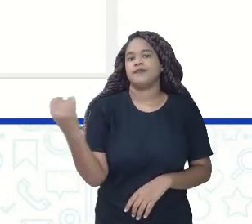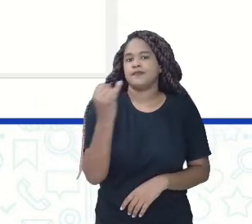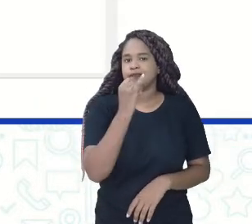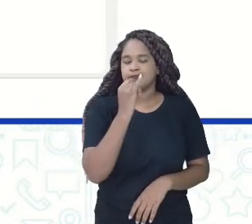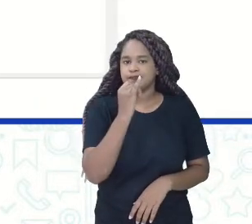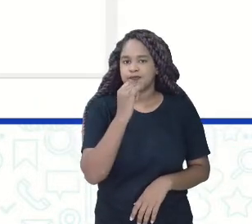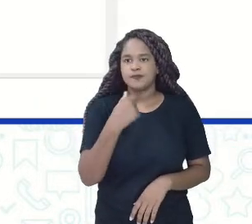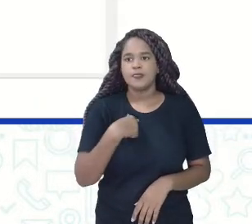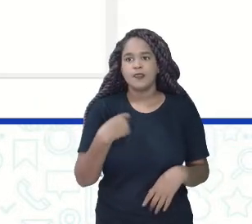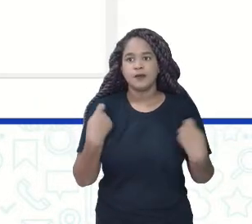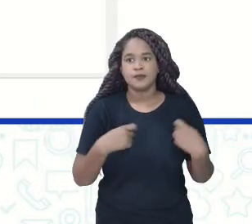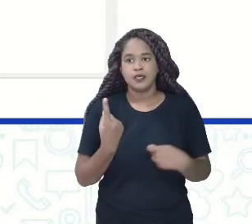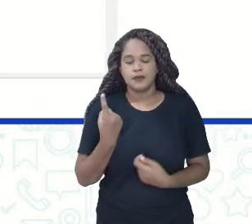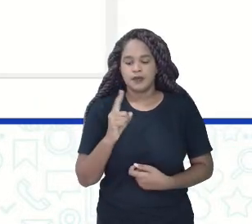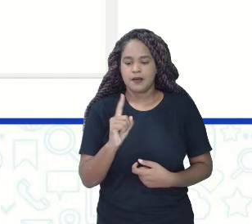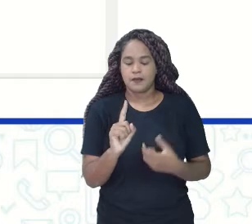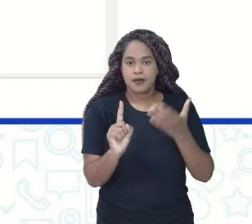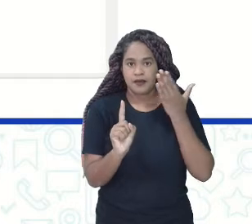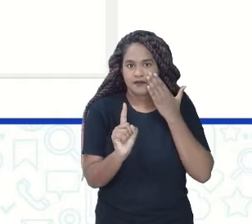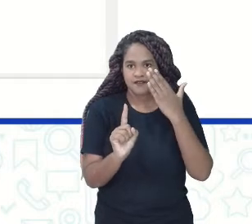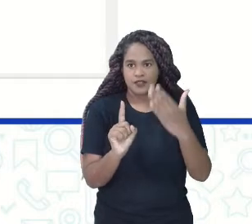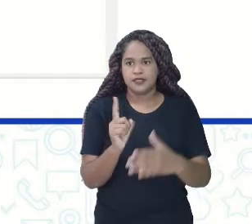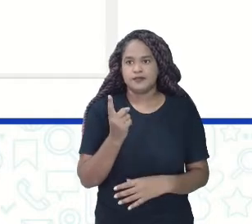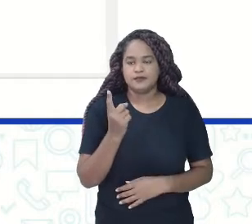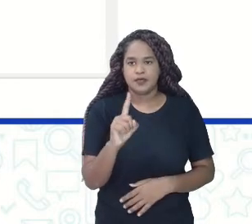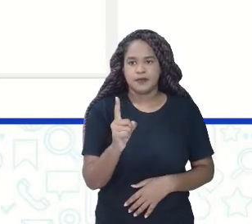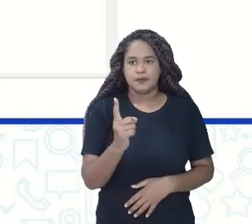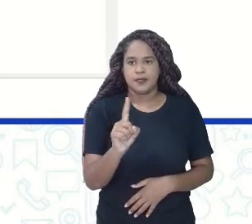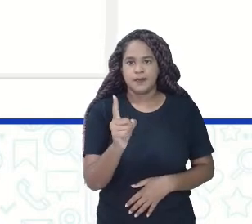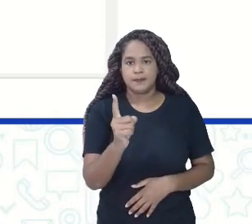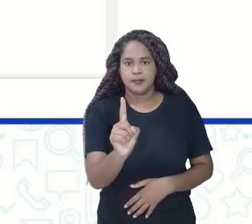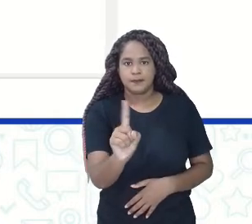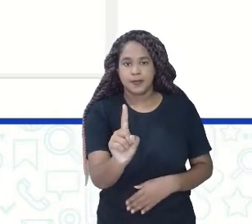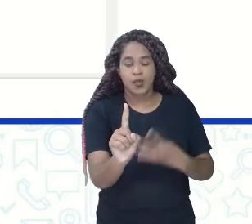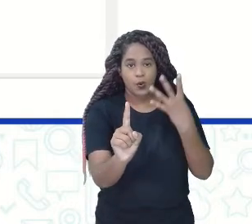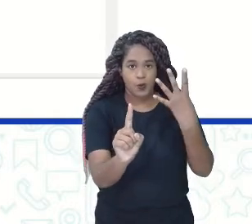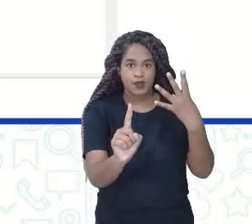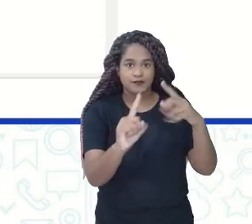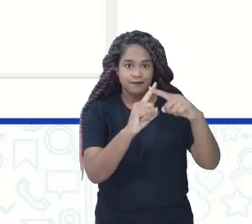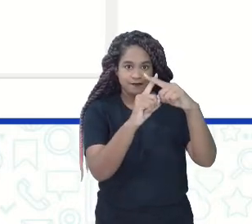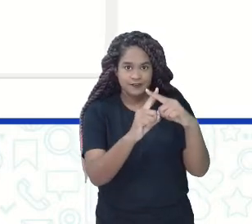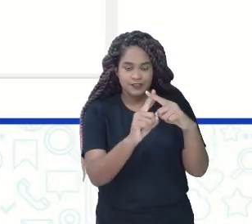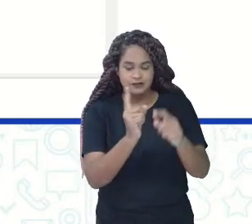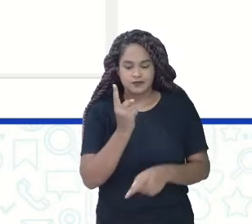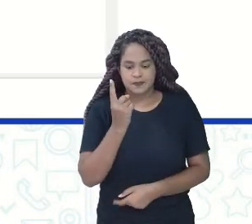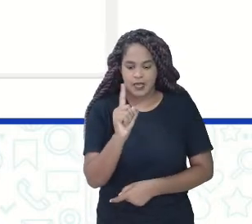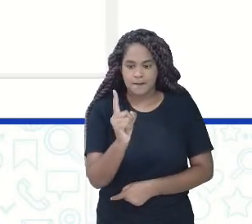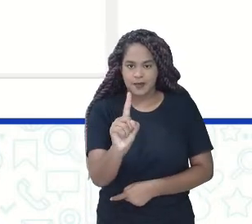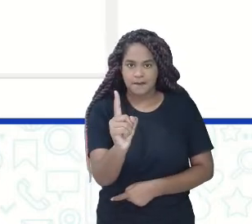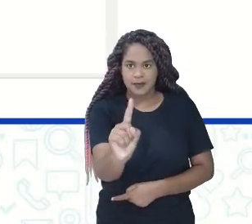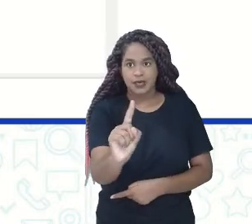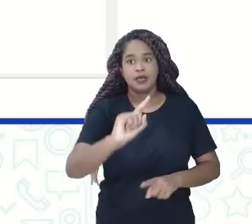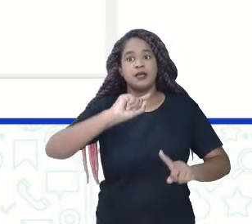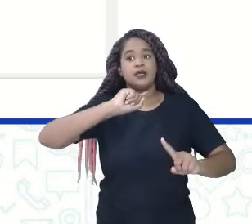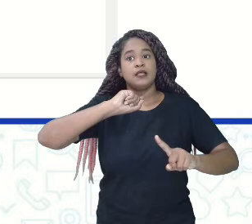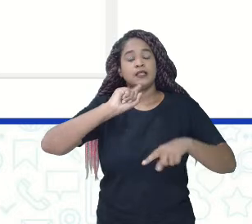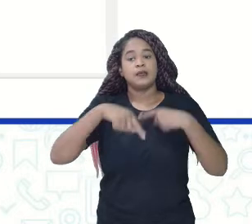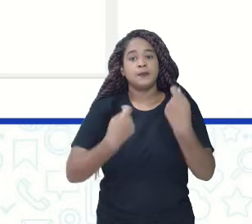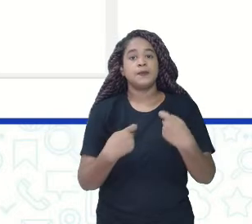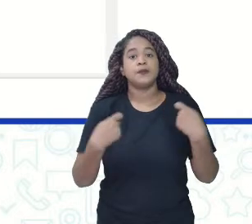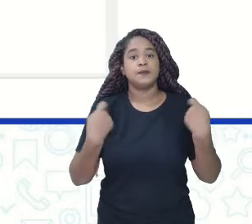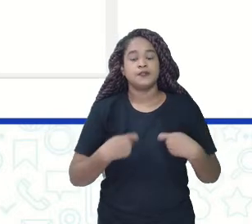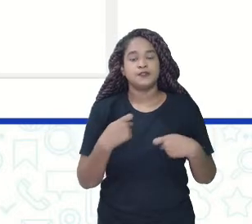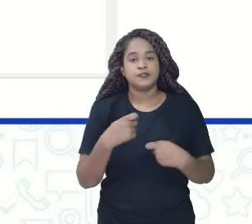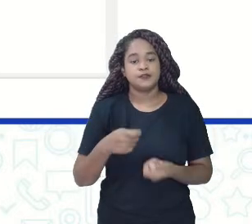algumas vezes, 1, 2, 3, 4 vezes, porque tem 4 quadradinhos aí, e depois eu vou precisar